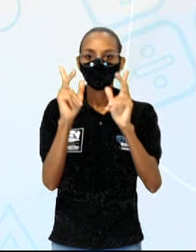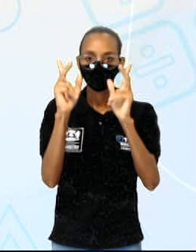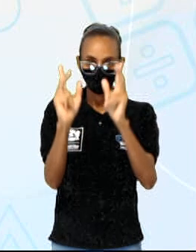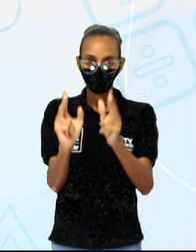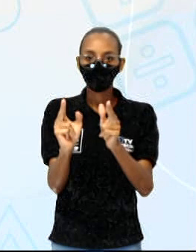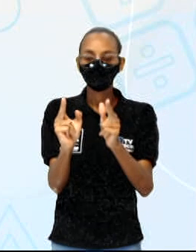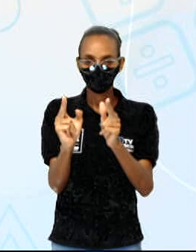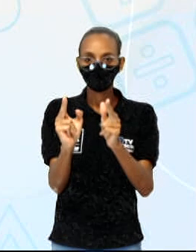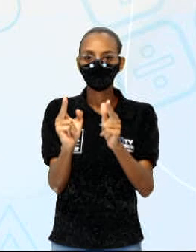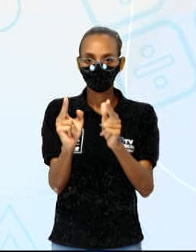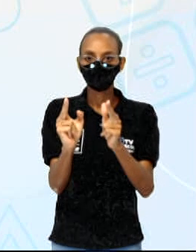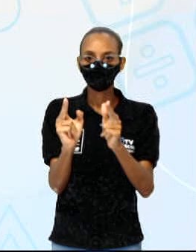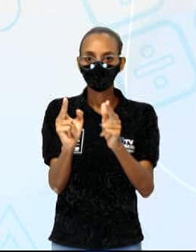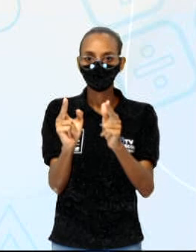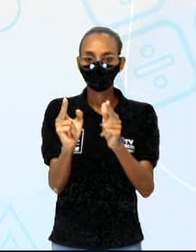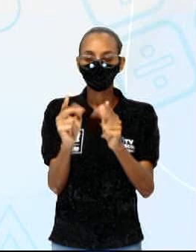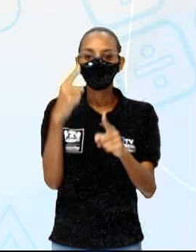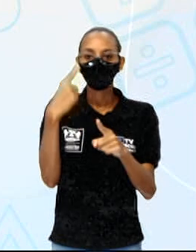esse nome,